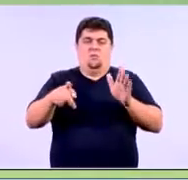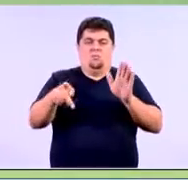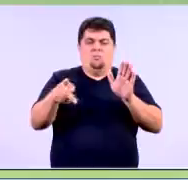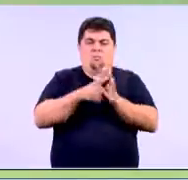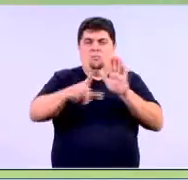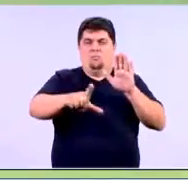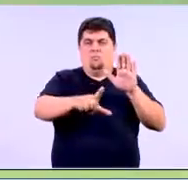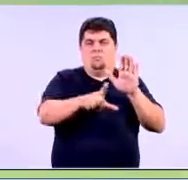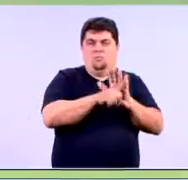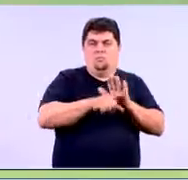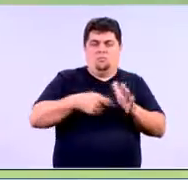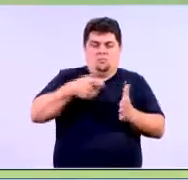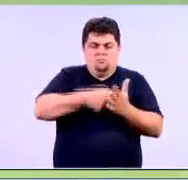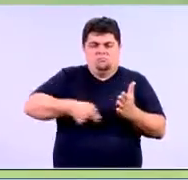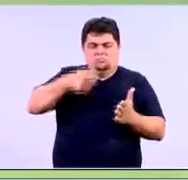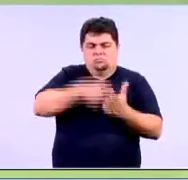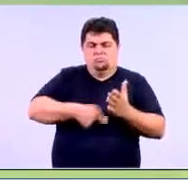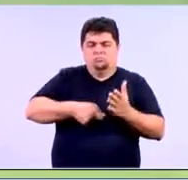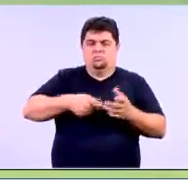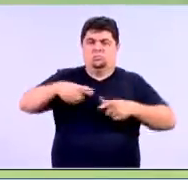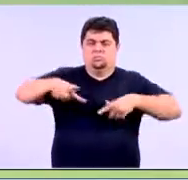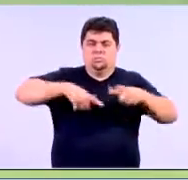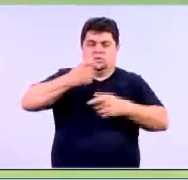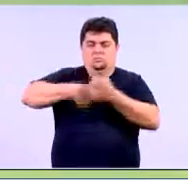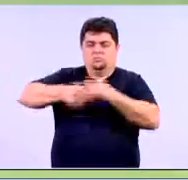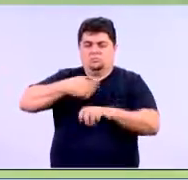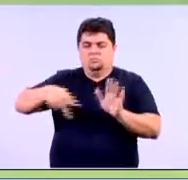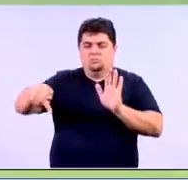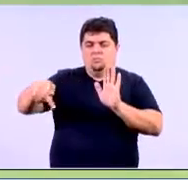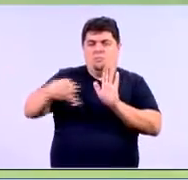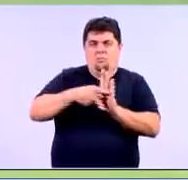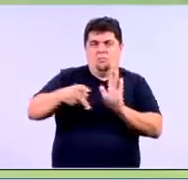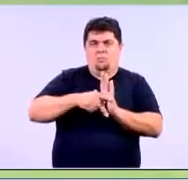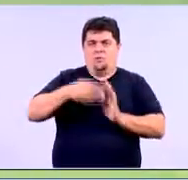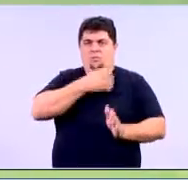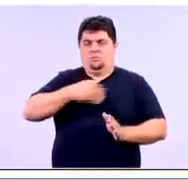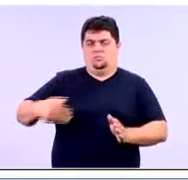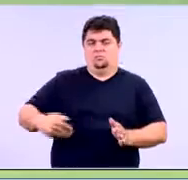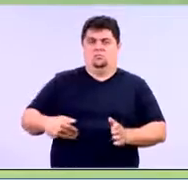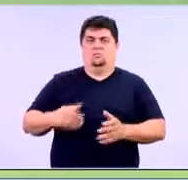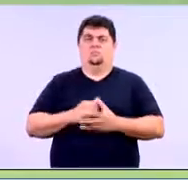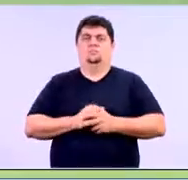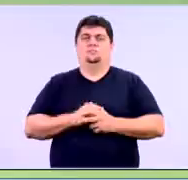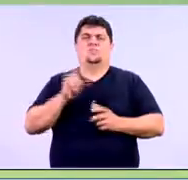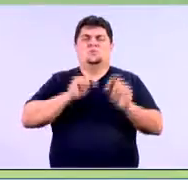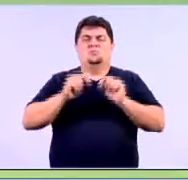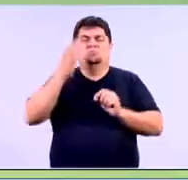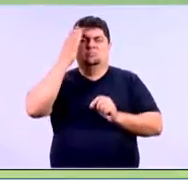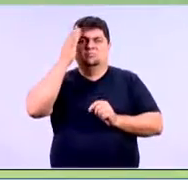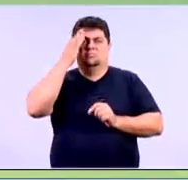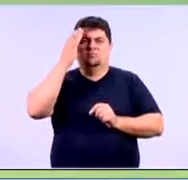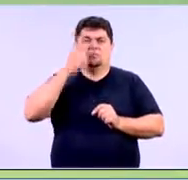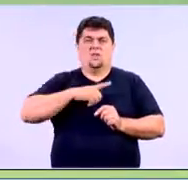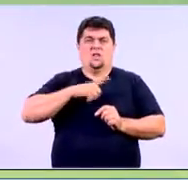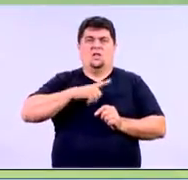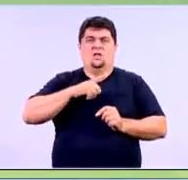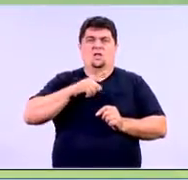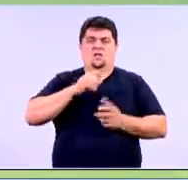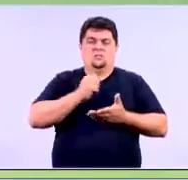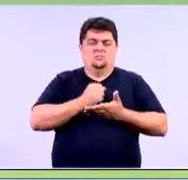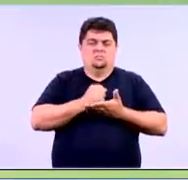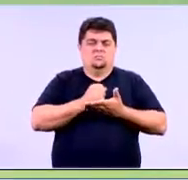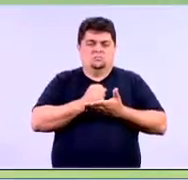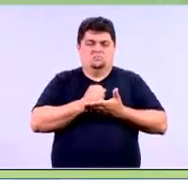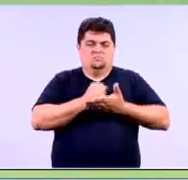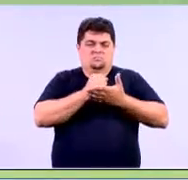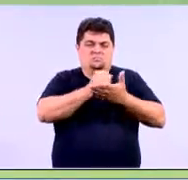cobrada mediante atividade administrativa plenamente vinculada. O que vem a ser isso? A prestação pecuniária,